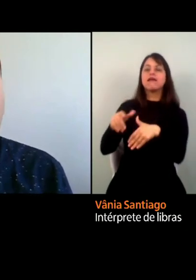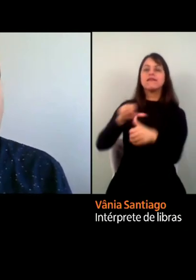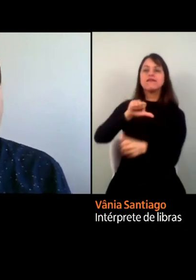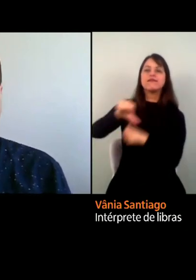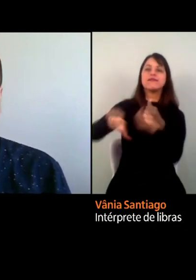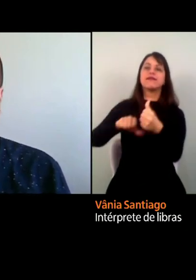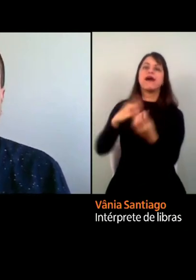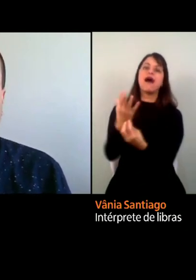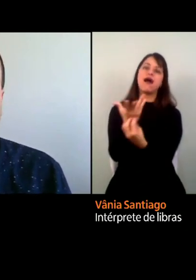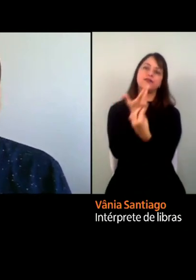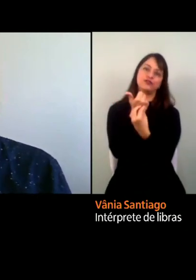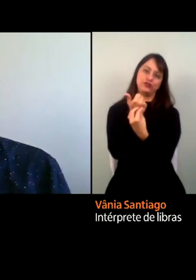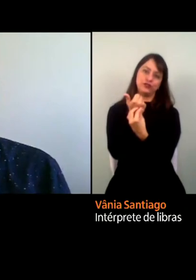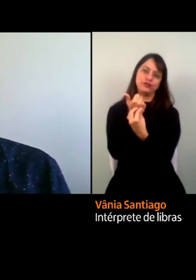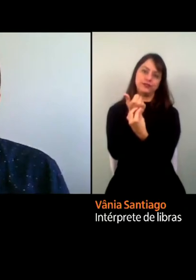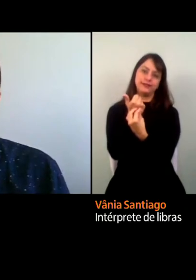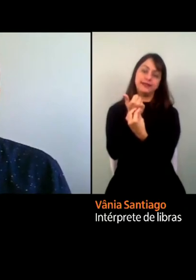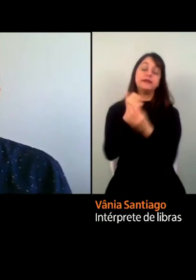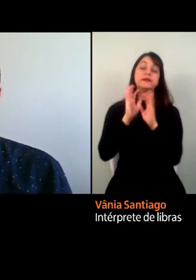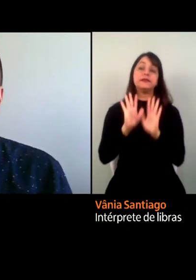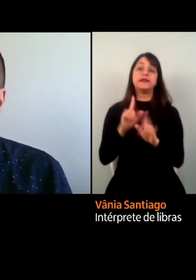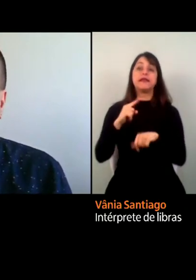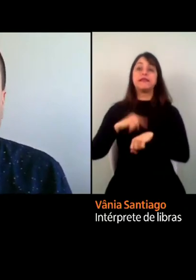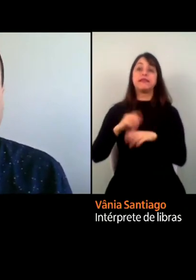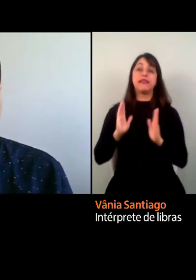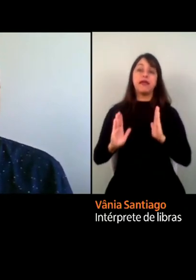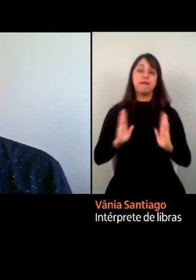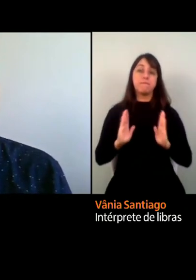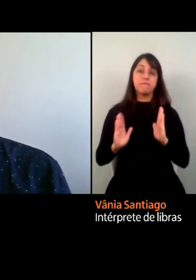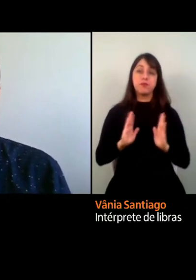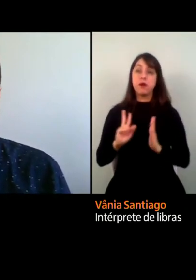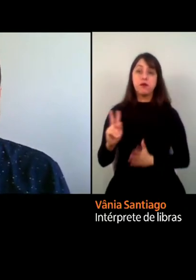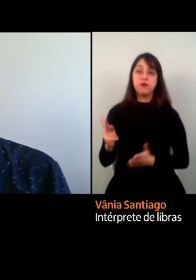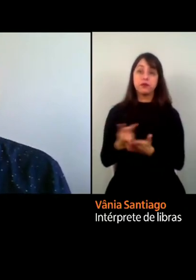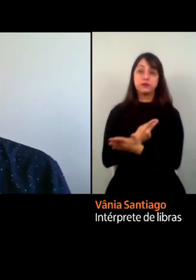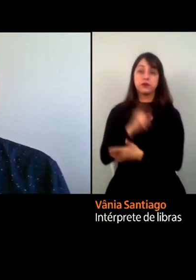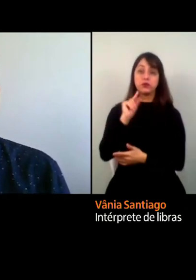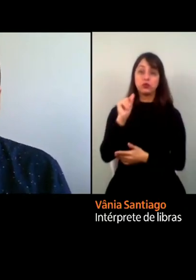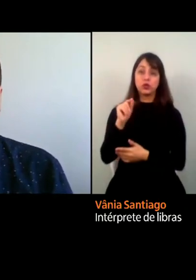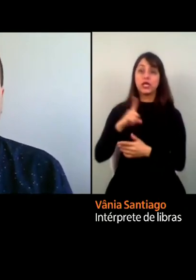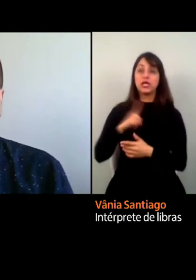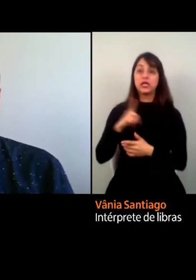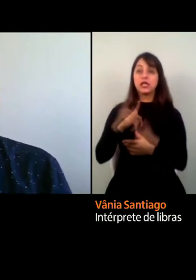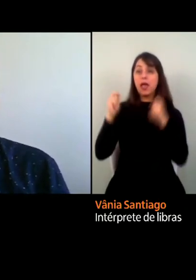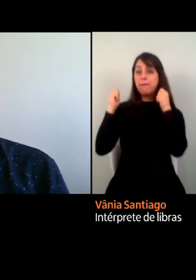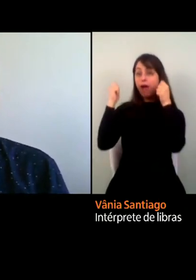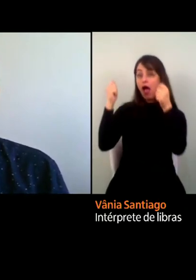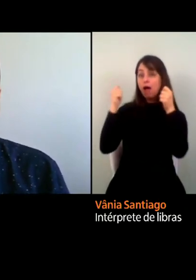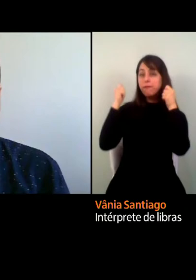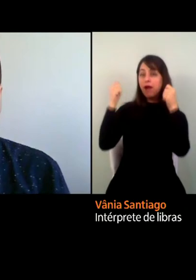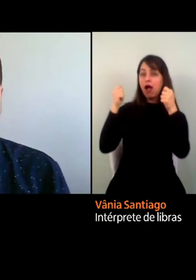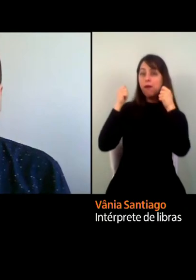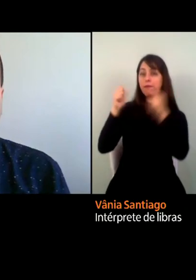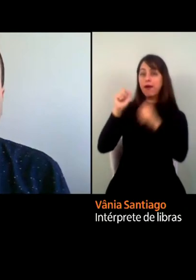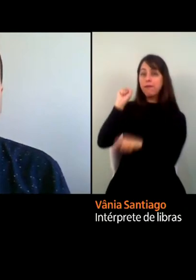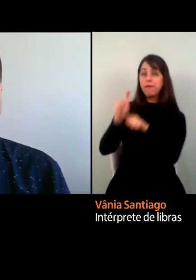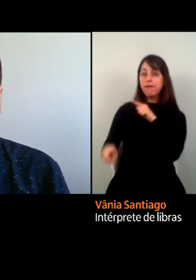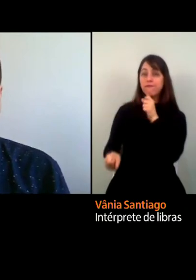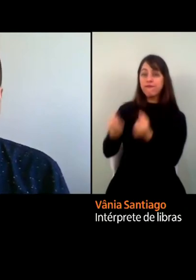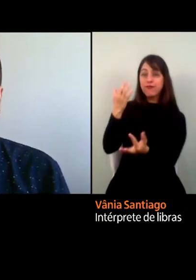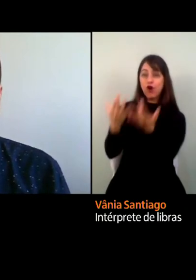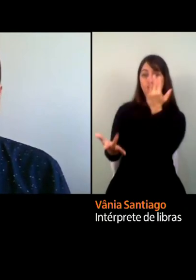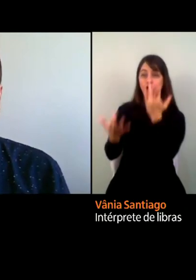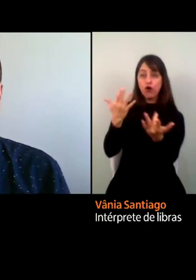Em tempos inflamados entre queimadas e protestos carbonários, termino com a exposição de